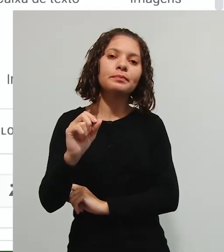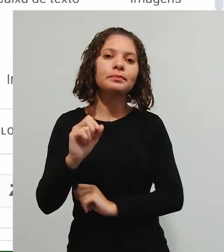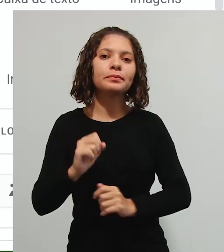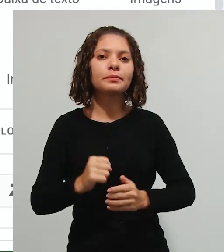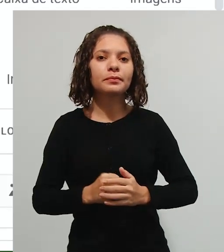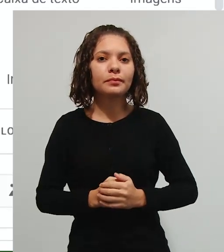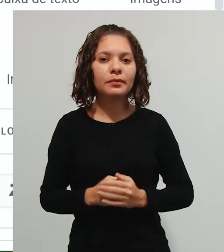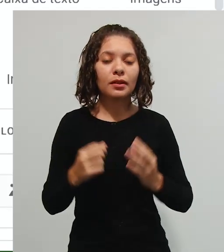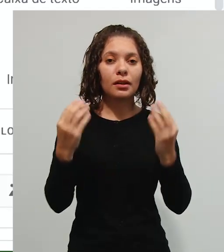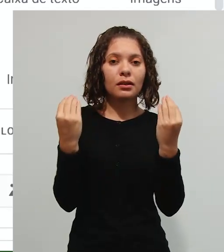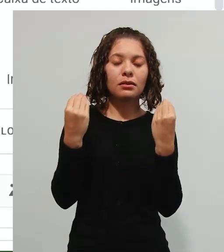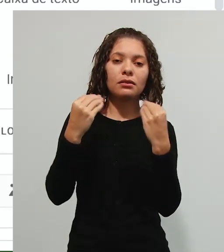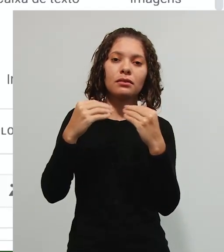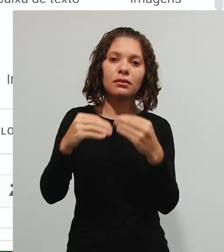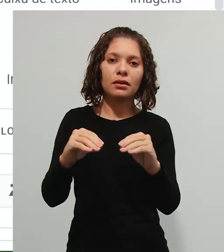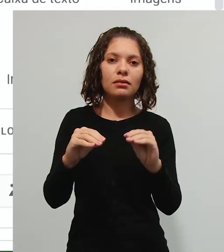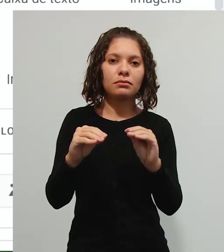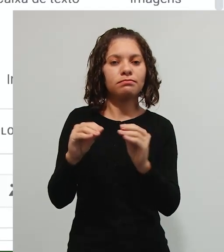inspiração